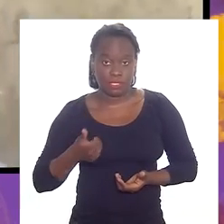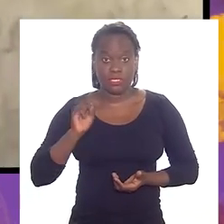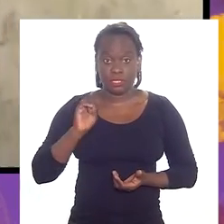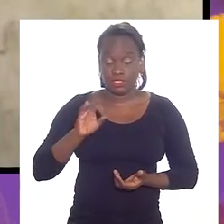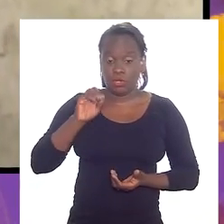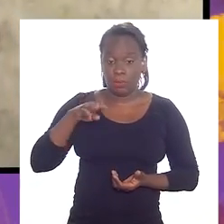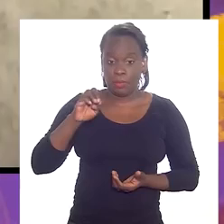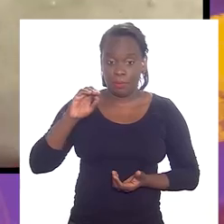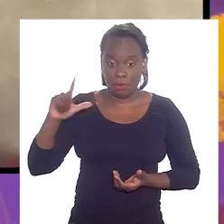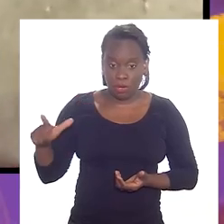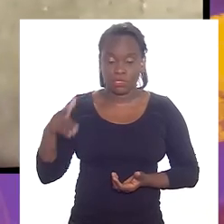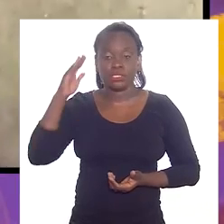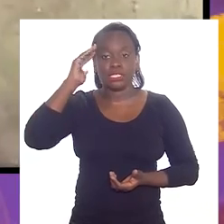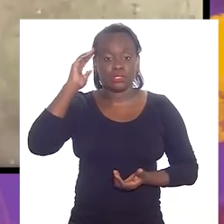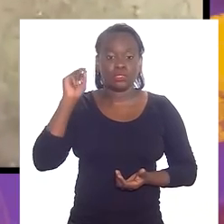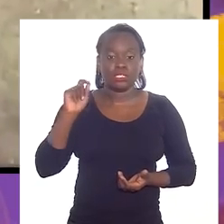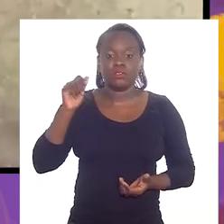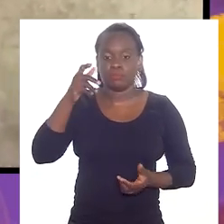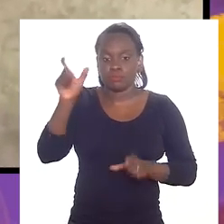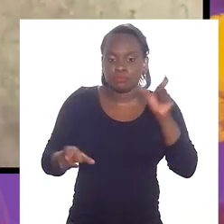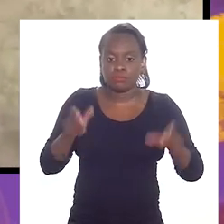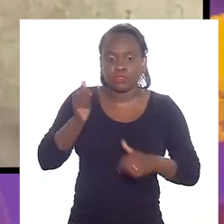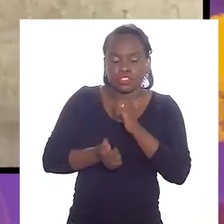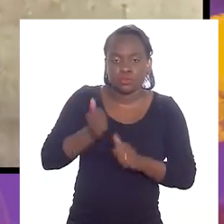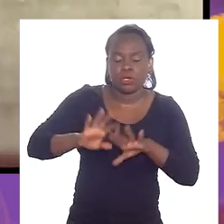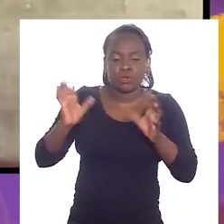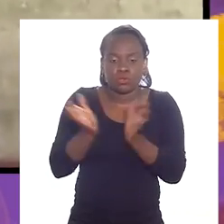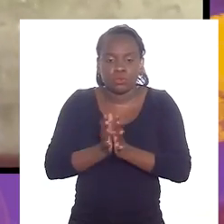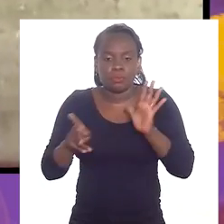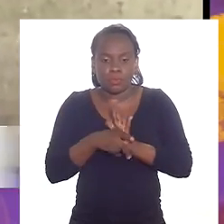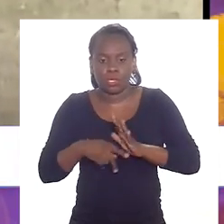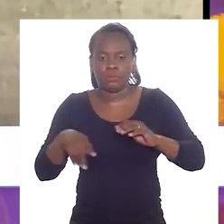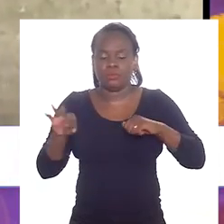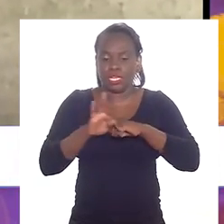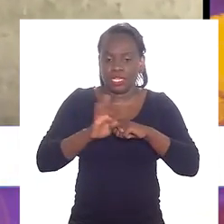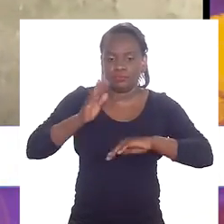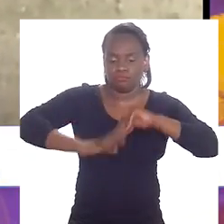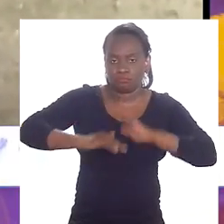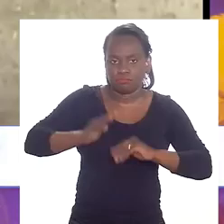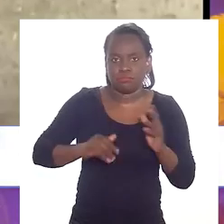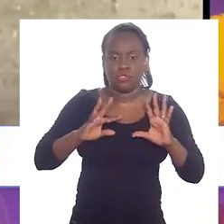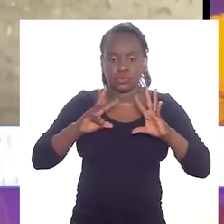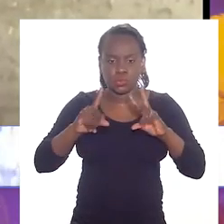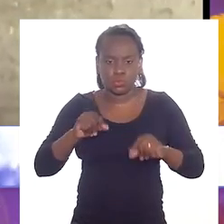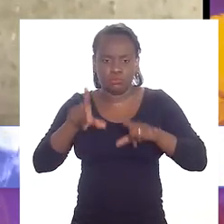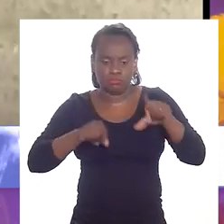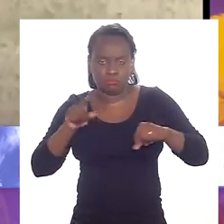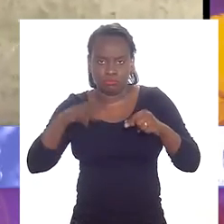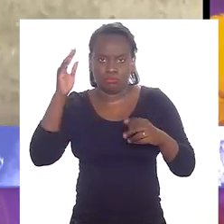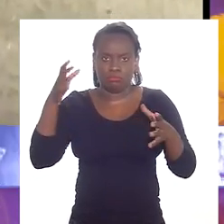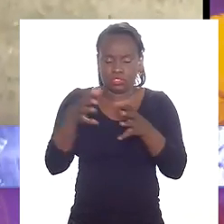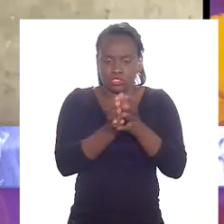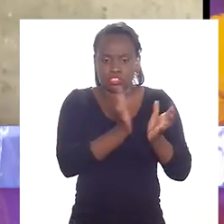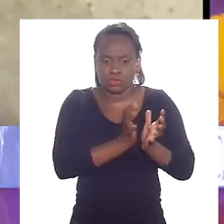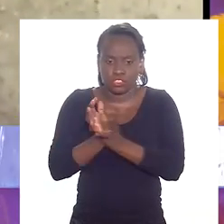se a comenbol entende que os jogadores dos membros das devidas comissões técnicas de todas as